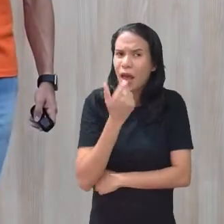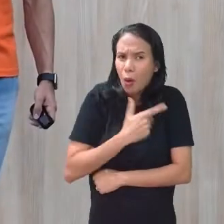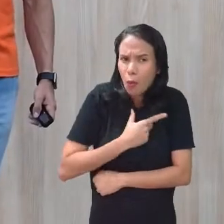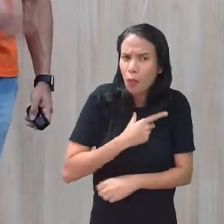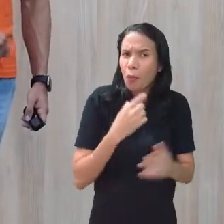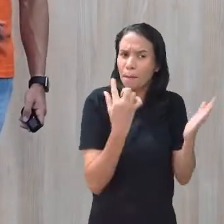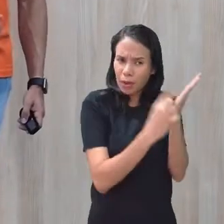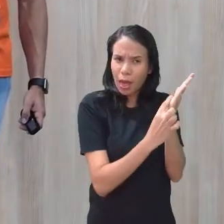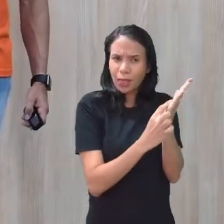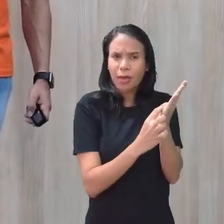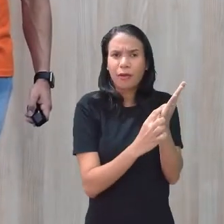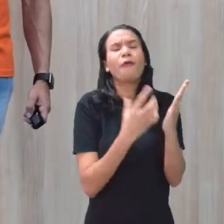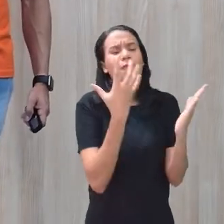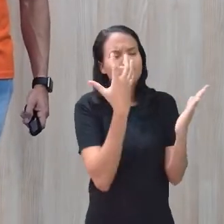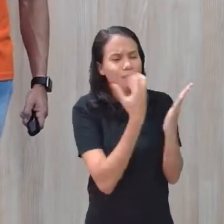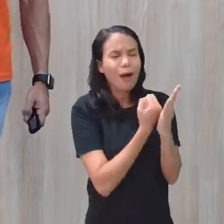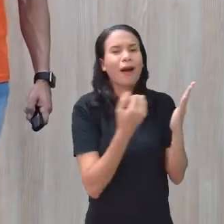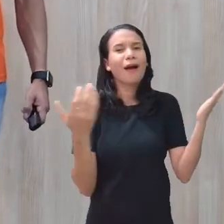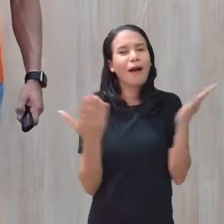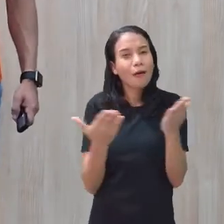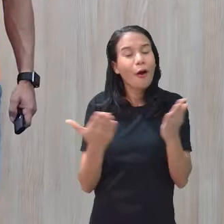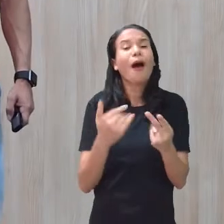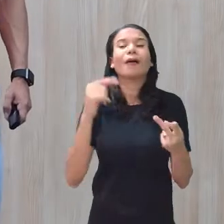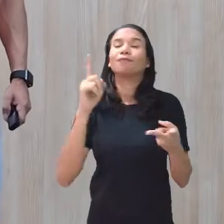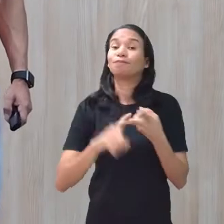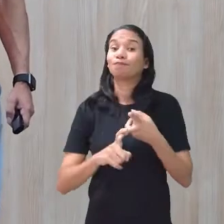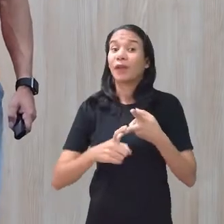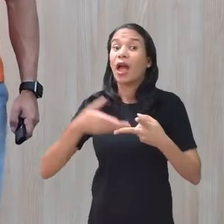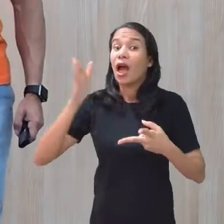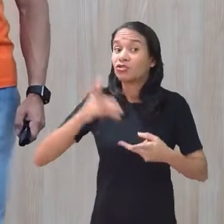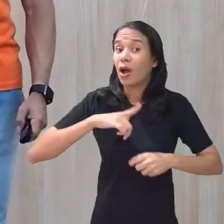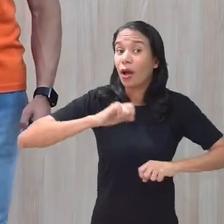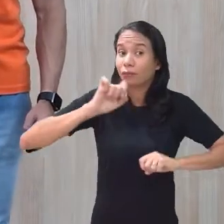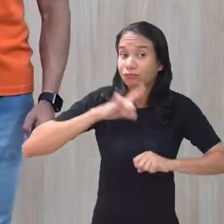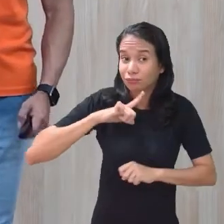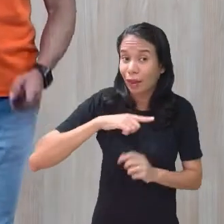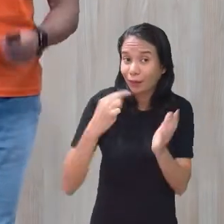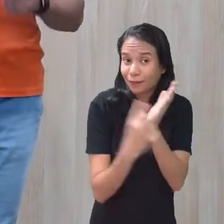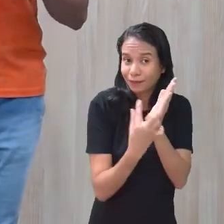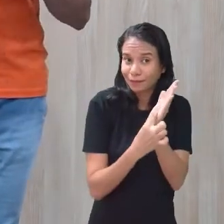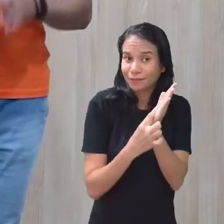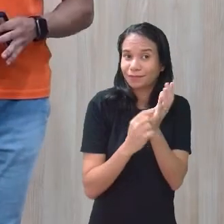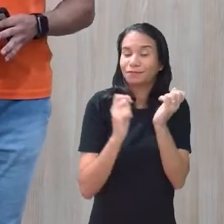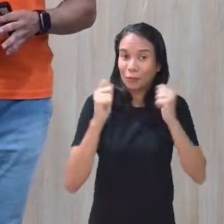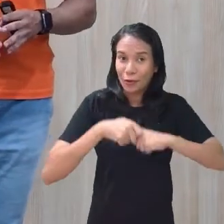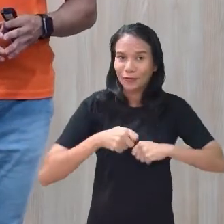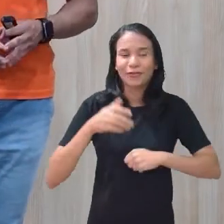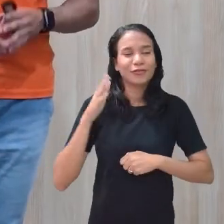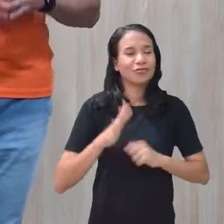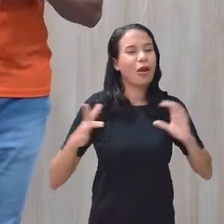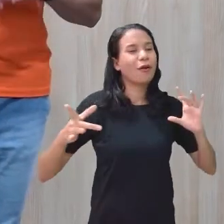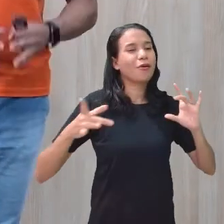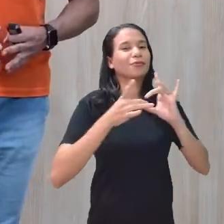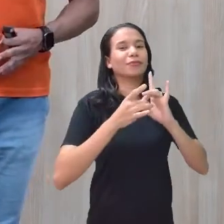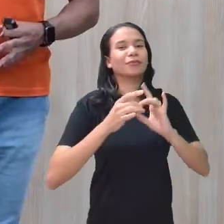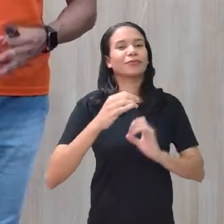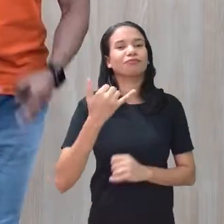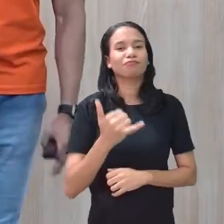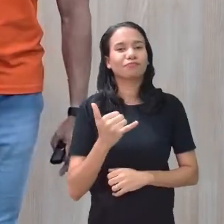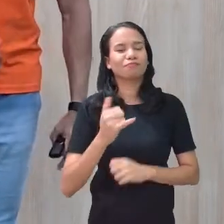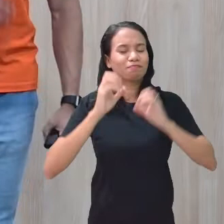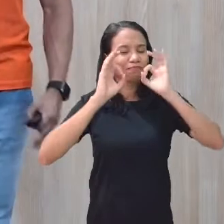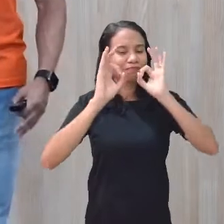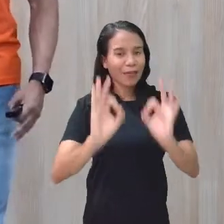aplicativo, faz o download do aplicativo. Se você já tem o download do aplicativo aí, já está instalado, tudo